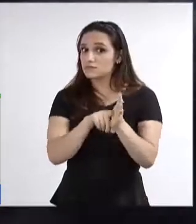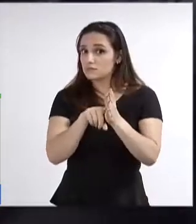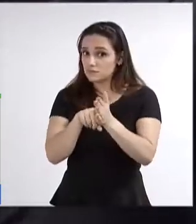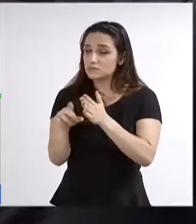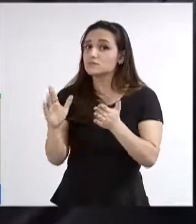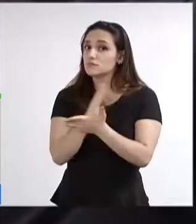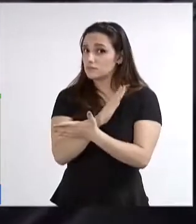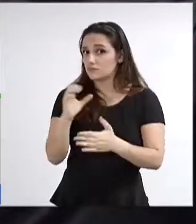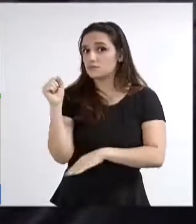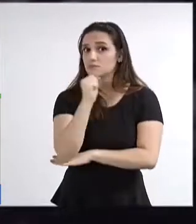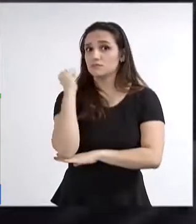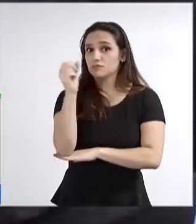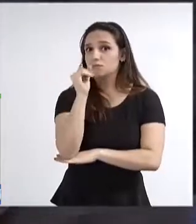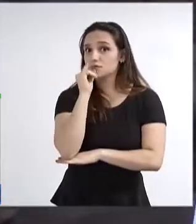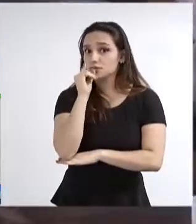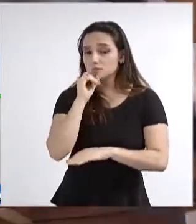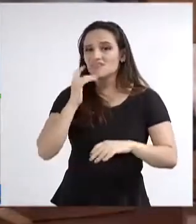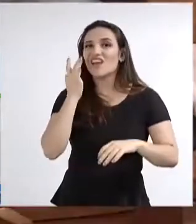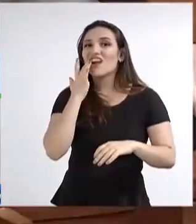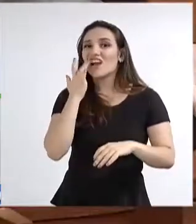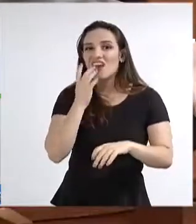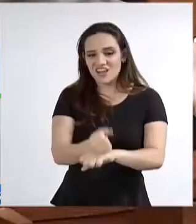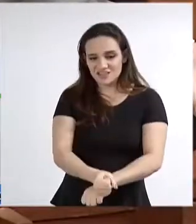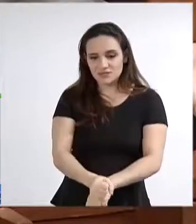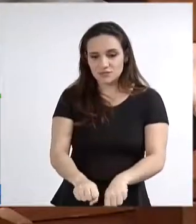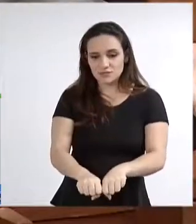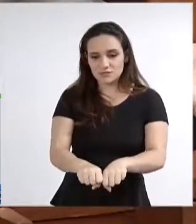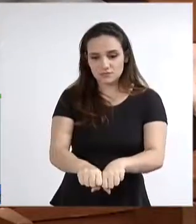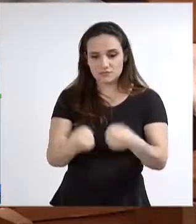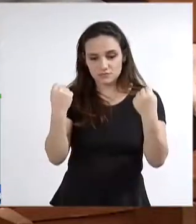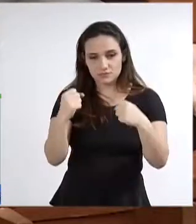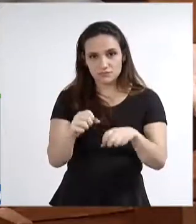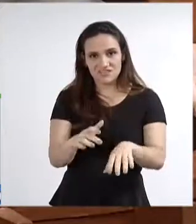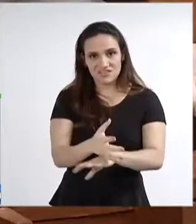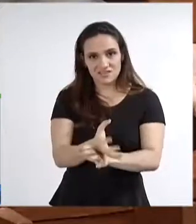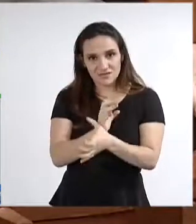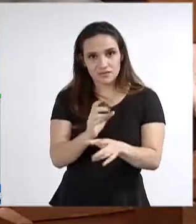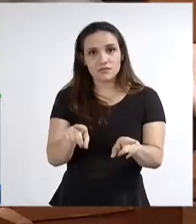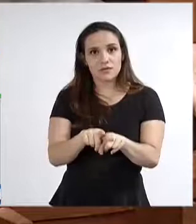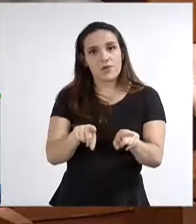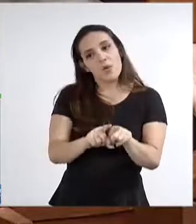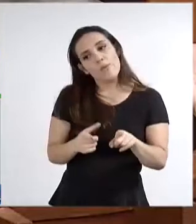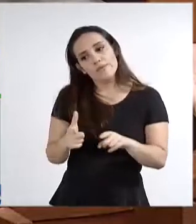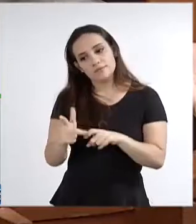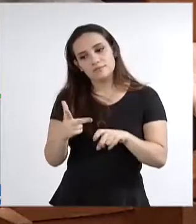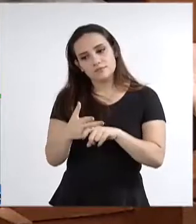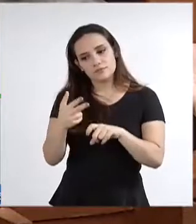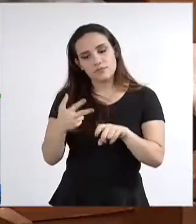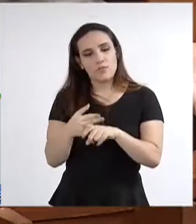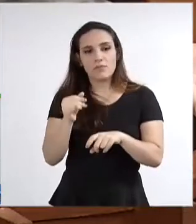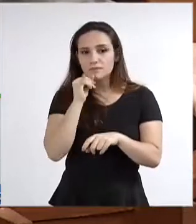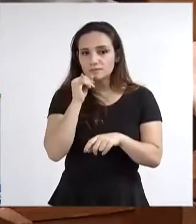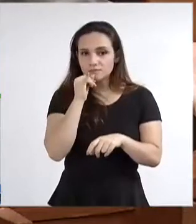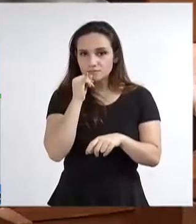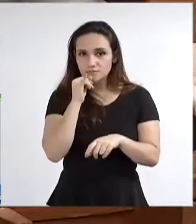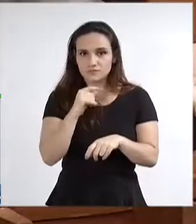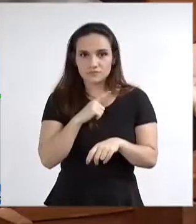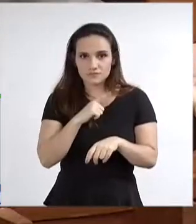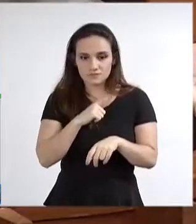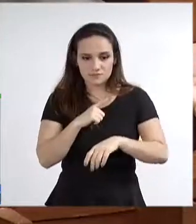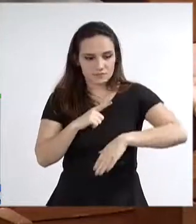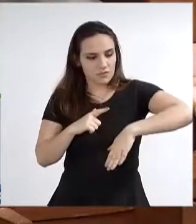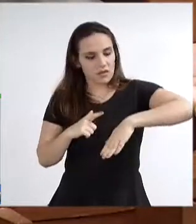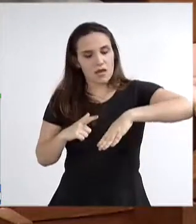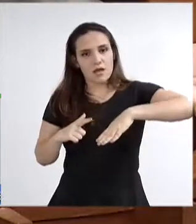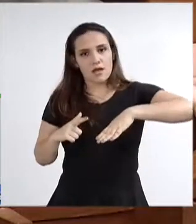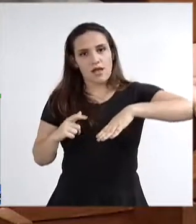A questão das cirurgias ortopédicas, outras cirurgias eletivas, não é? Cirurgias de varizes, por exemplo, é uma